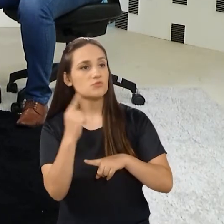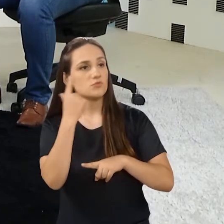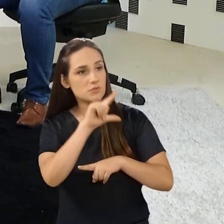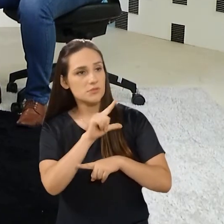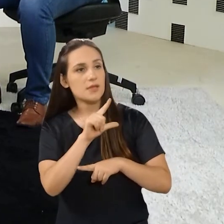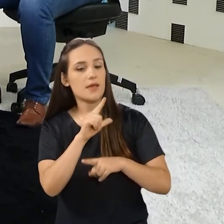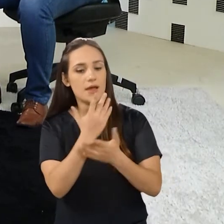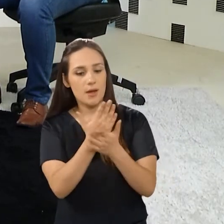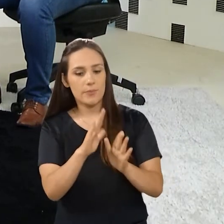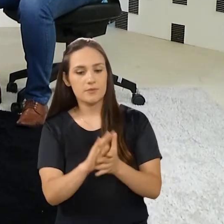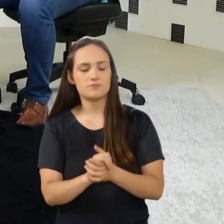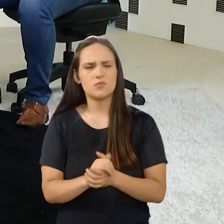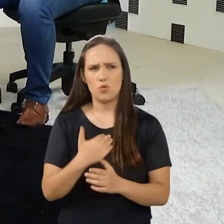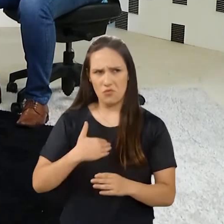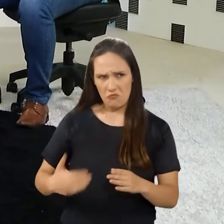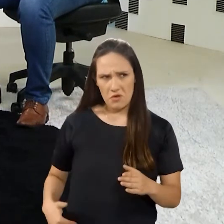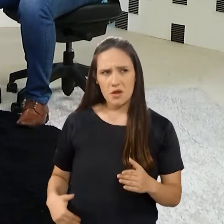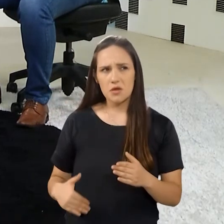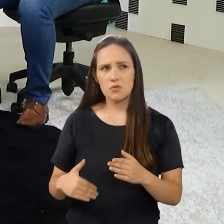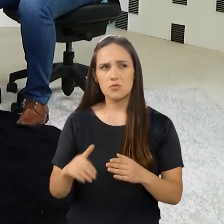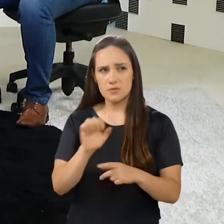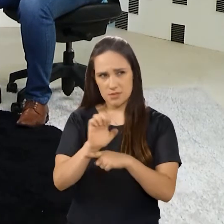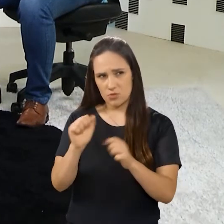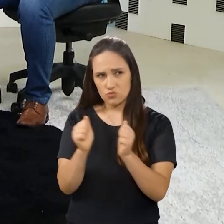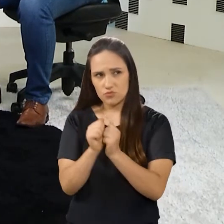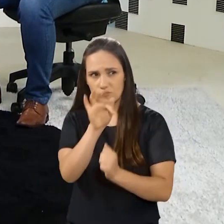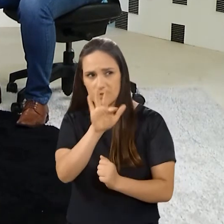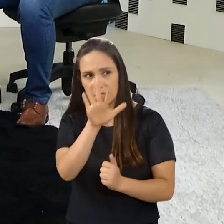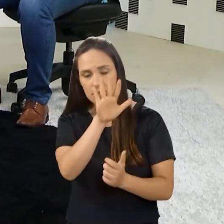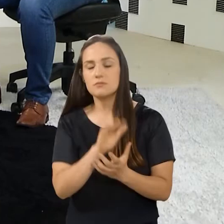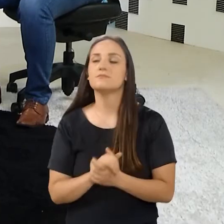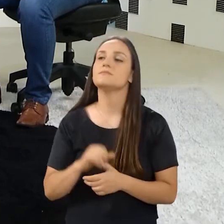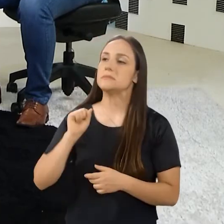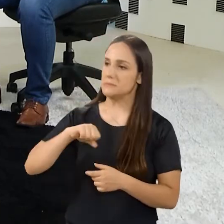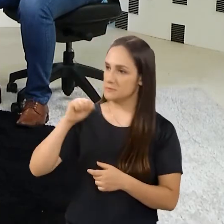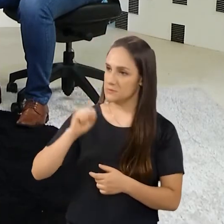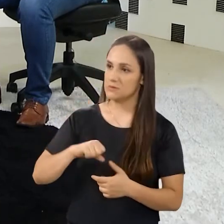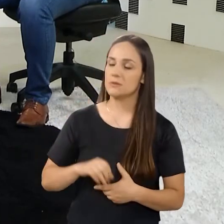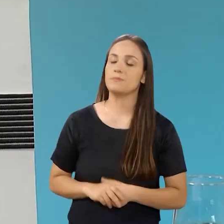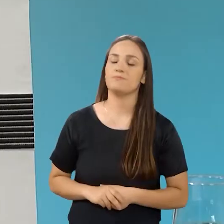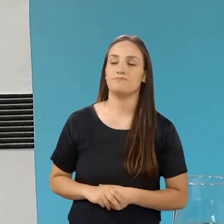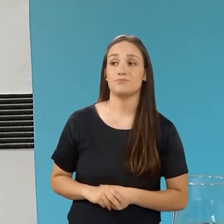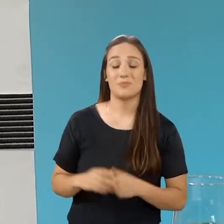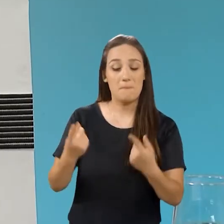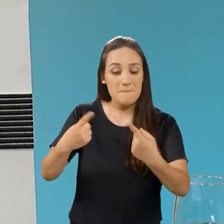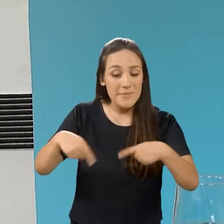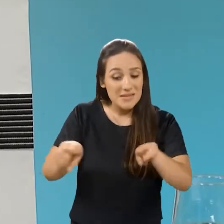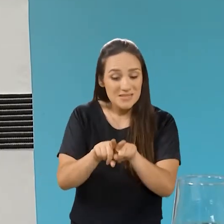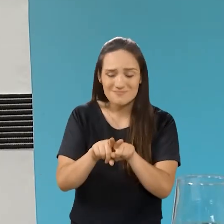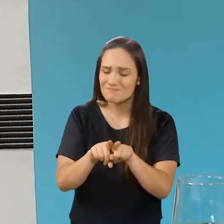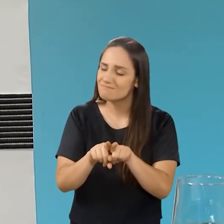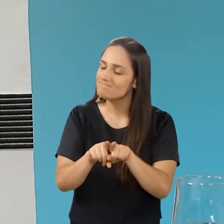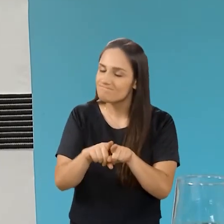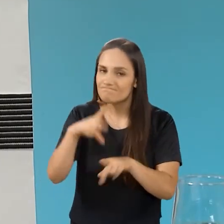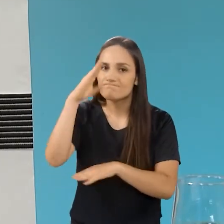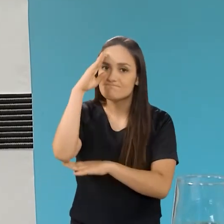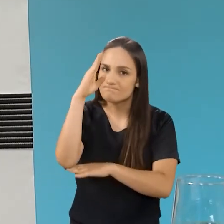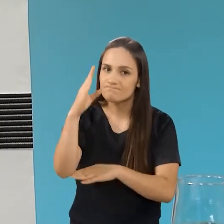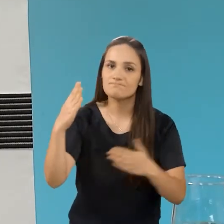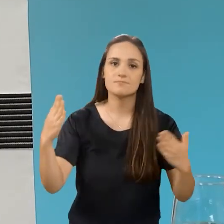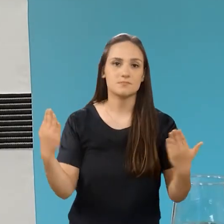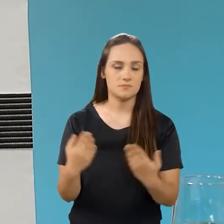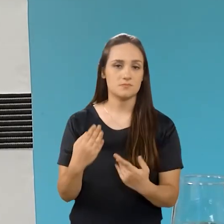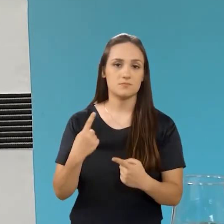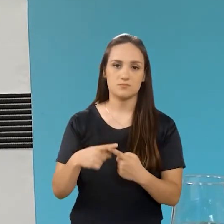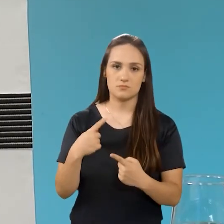E o governo estadual é parceiro do governo federal? Com certeza. A parceria é indispensável neste momento, Alessandro, porque